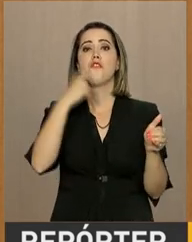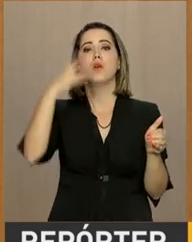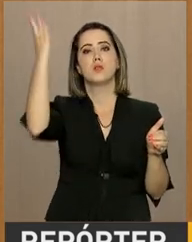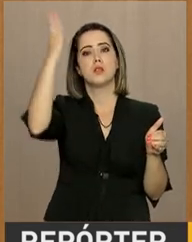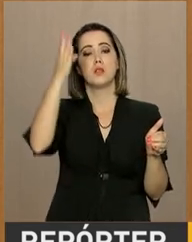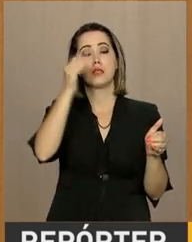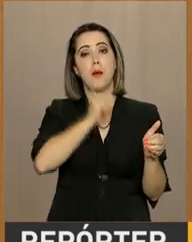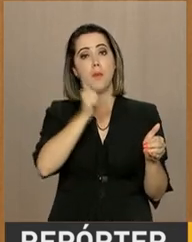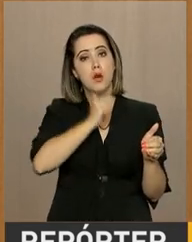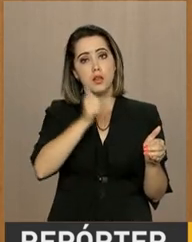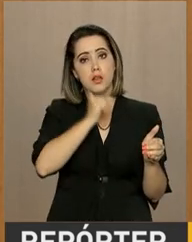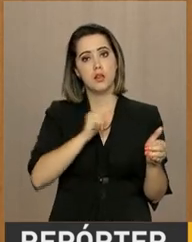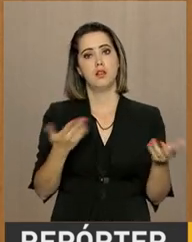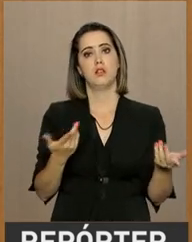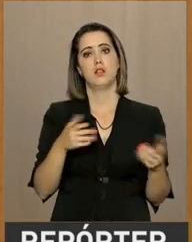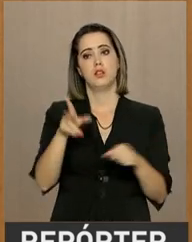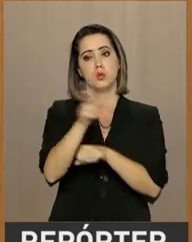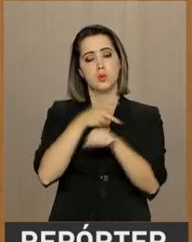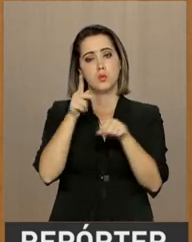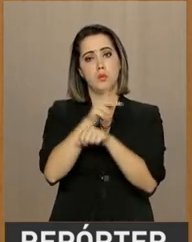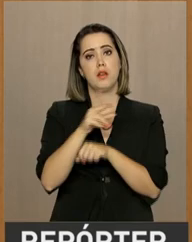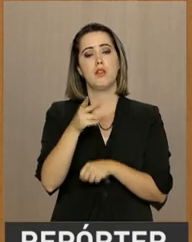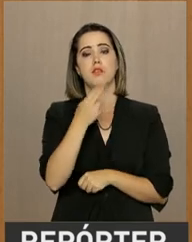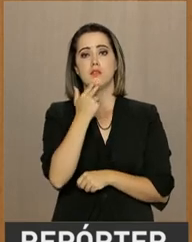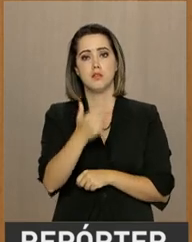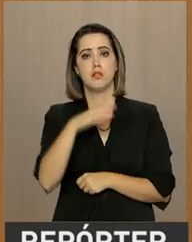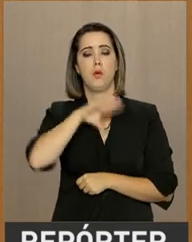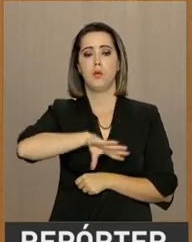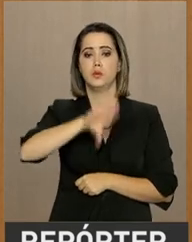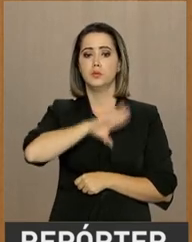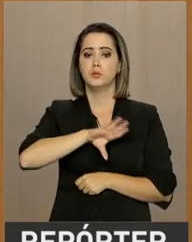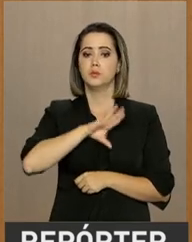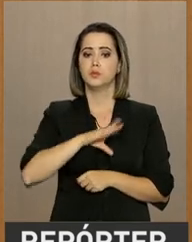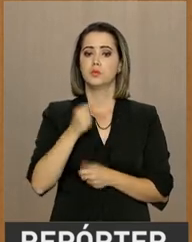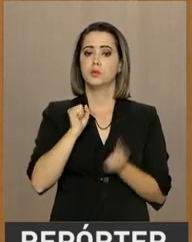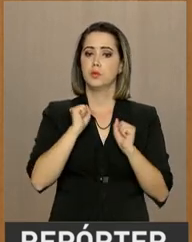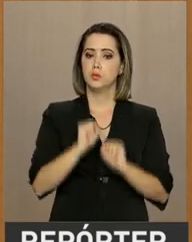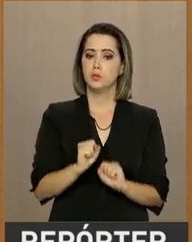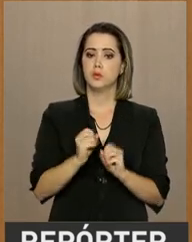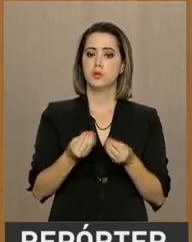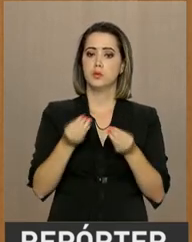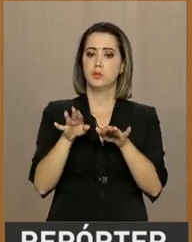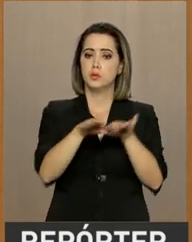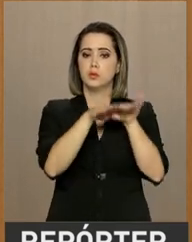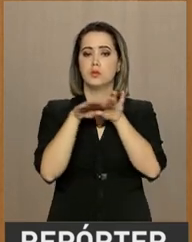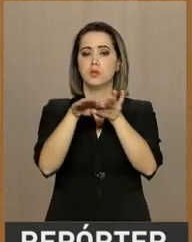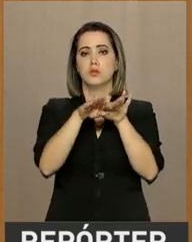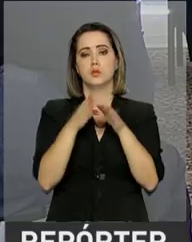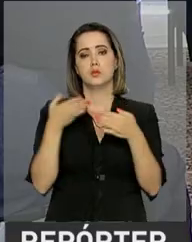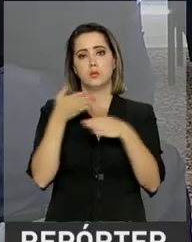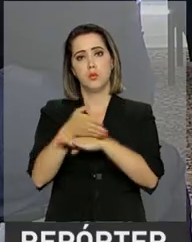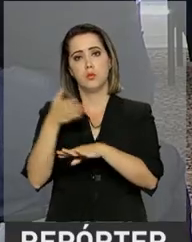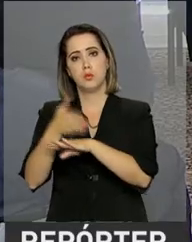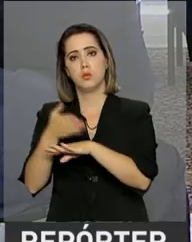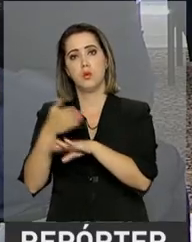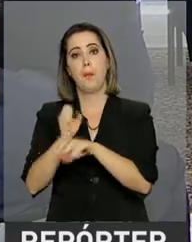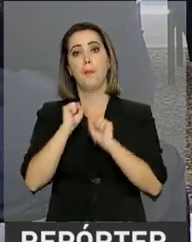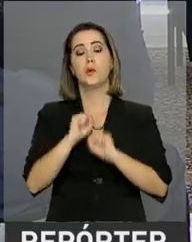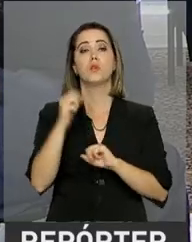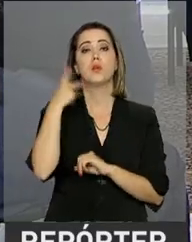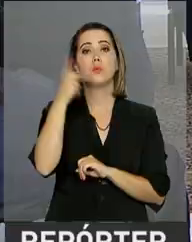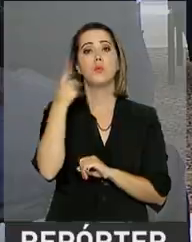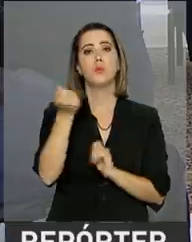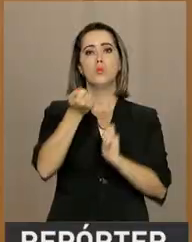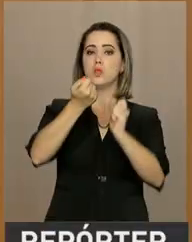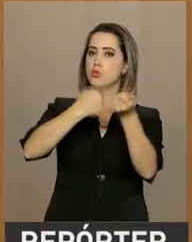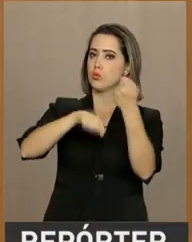das mulheres dos países de língua portuguesa de forma a assegurar a igualdade de acesso ao poder político